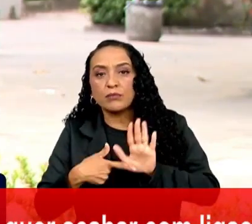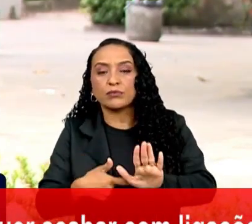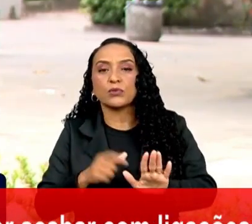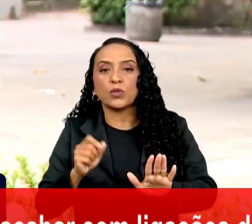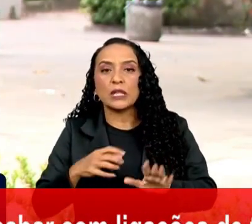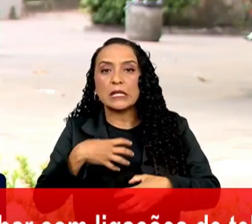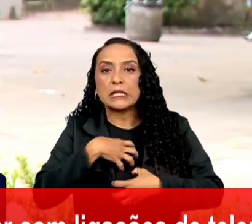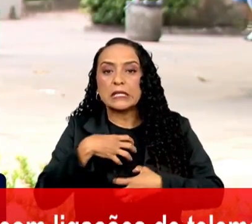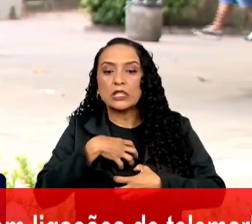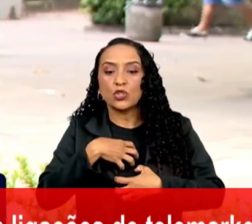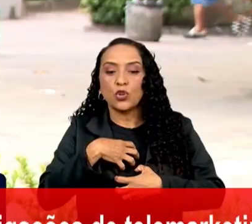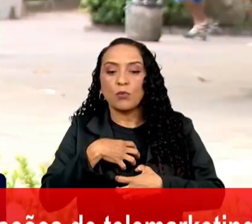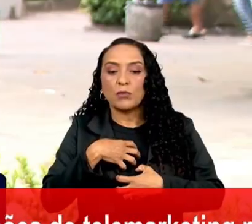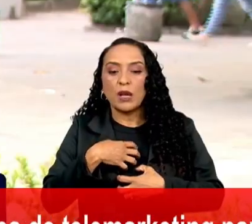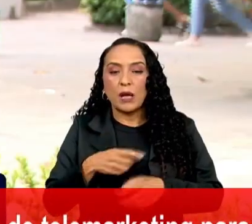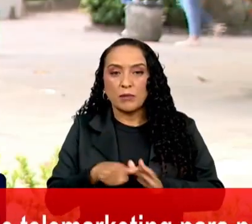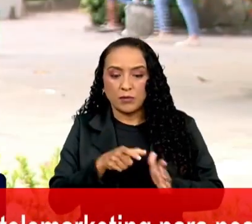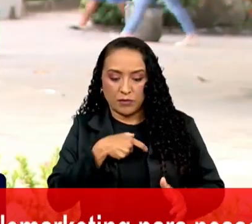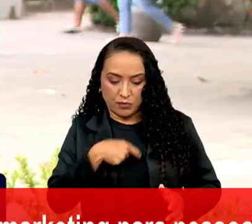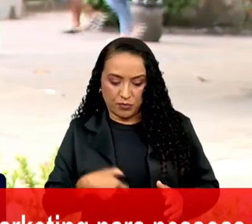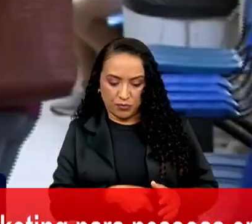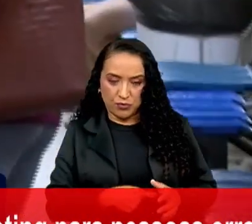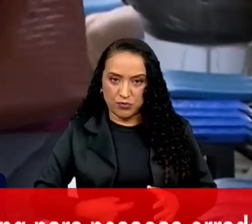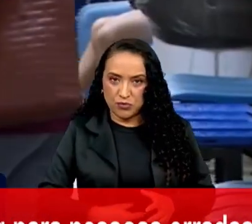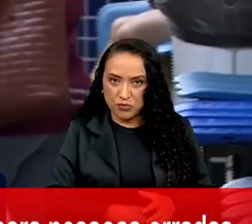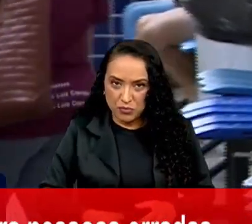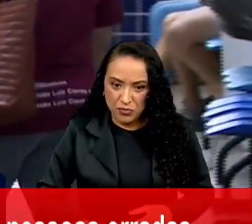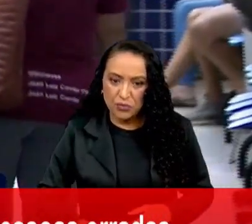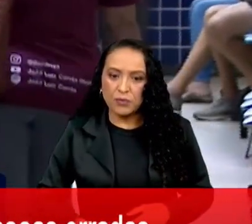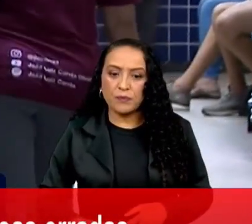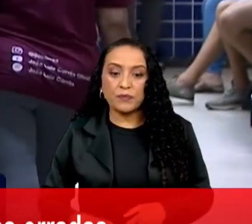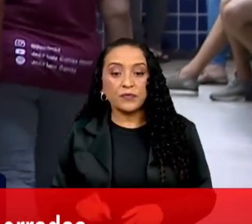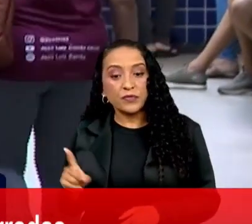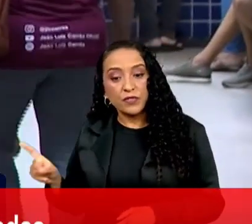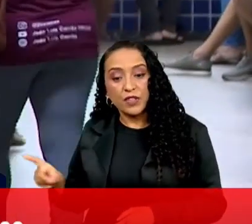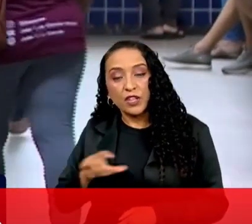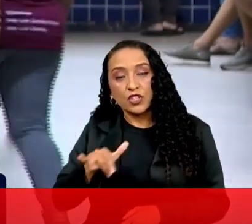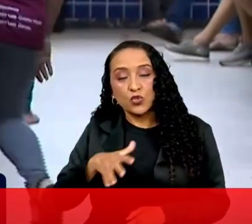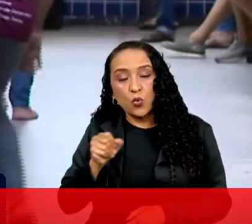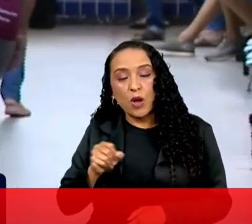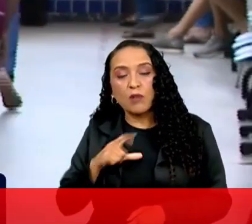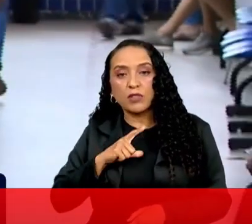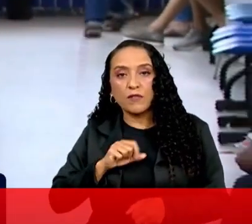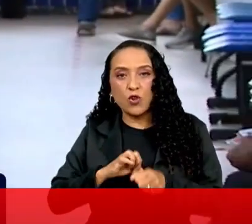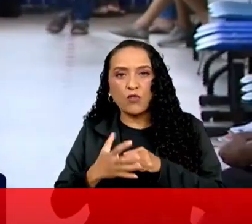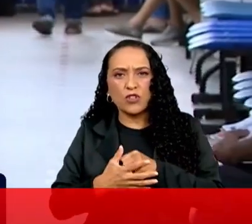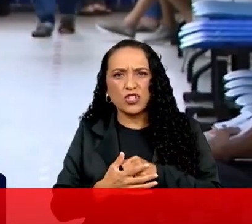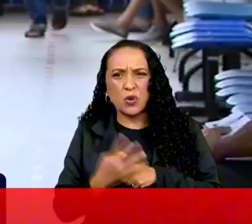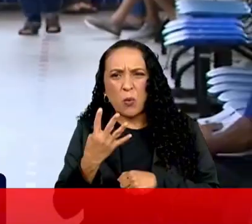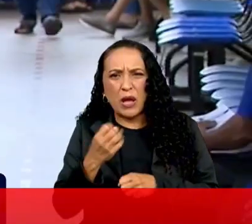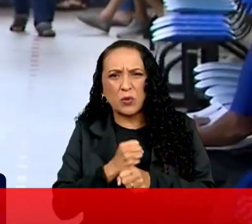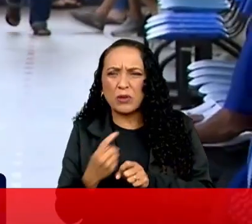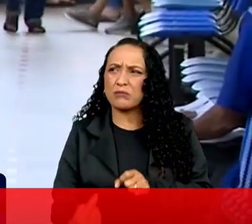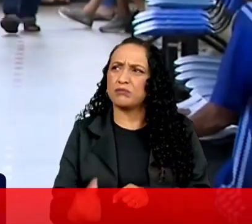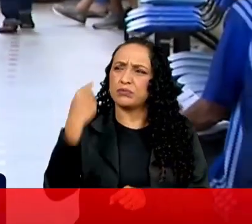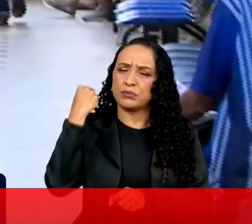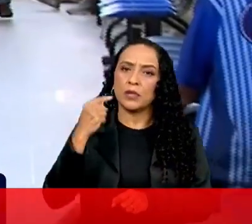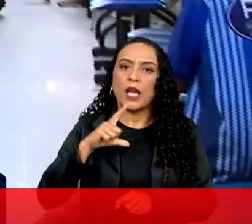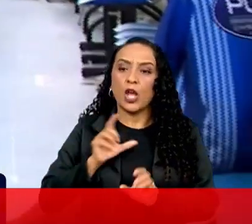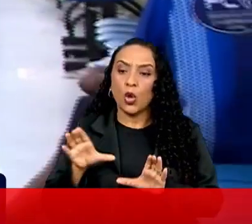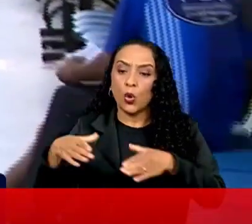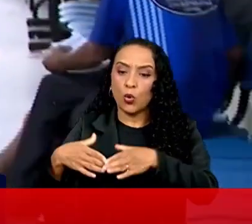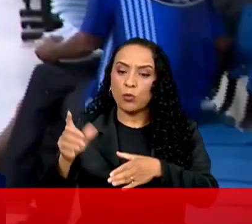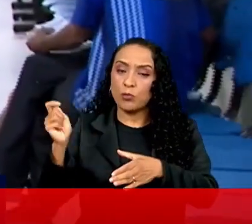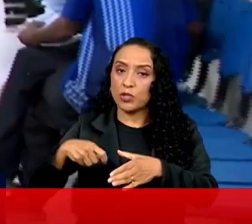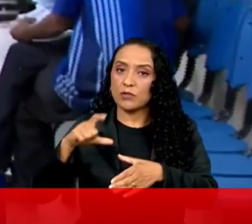de sintomas gastrointestinais. O João Vitor teve Covid há mais de 4 anos. Ele faz parte do grupo